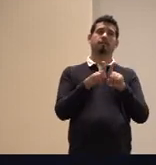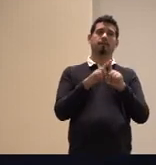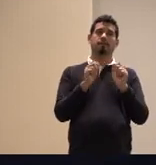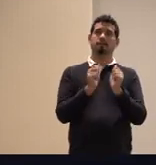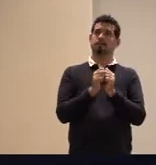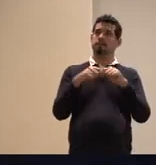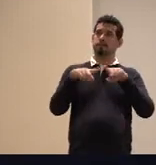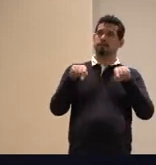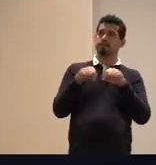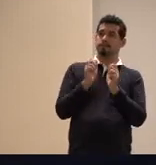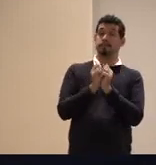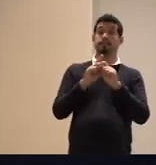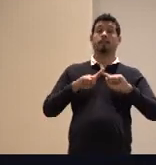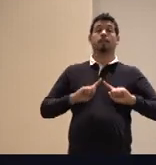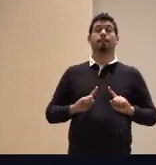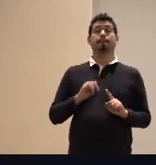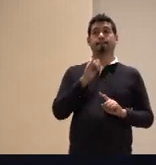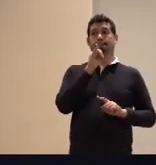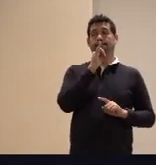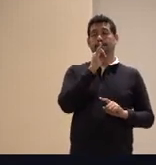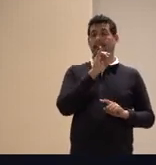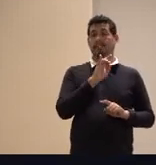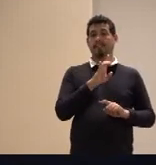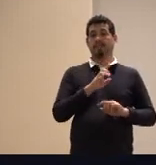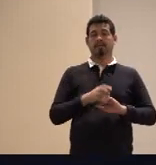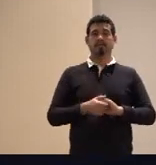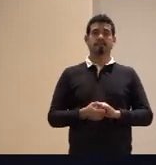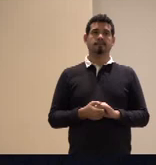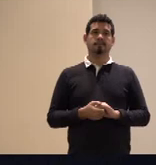quartos, mas é isso, né?